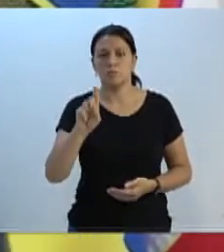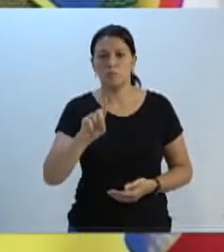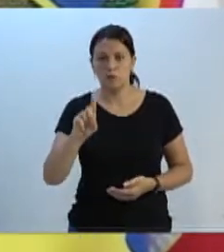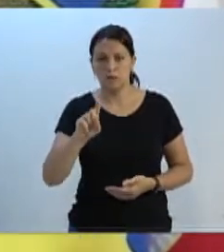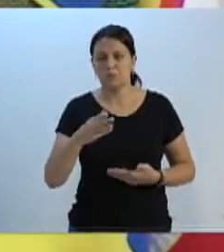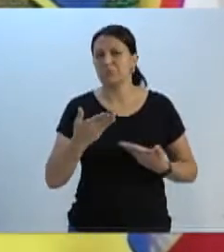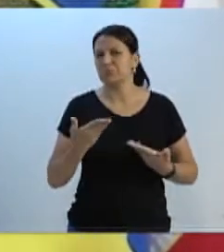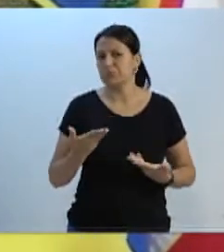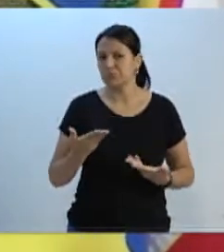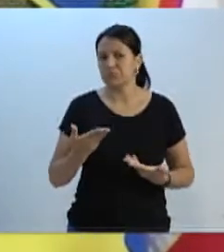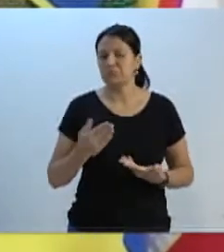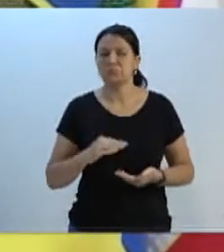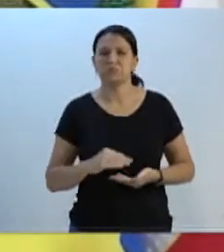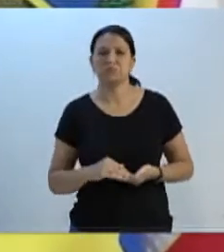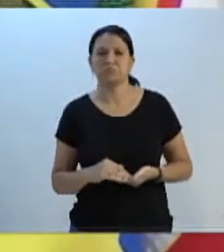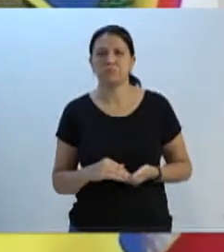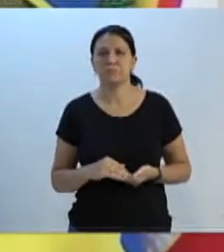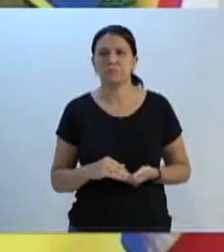estaria